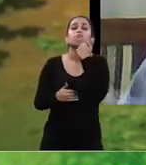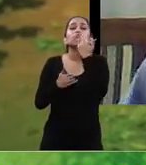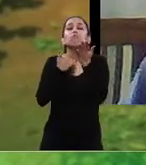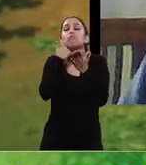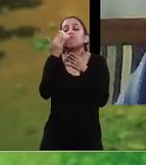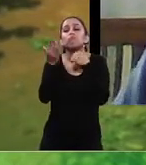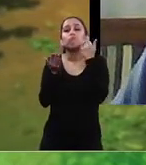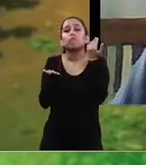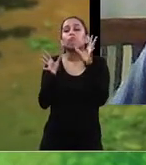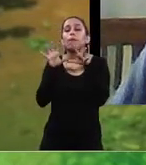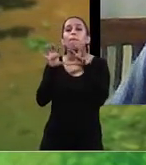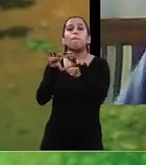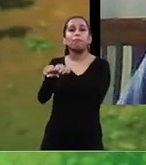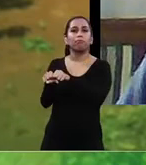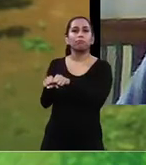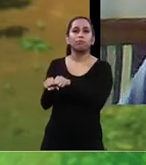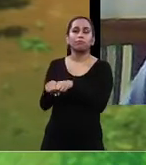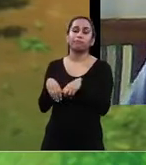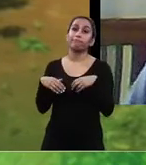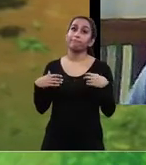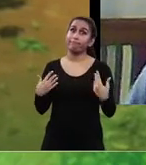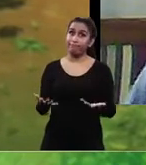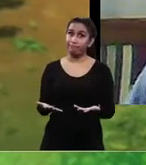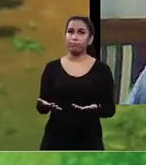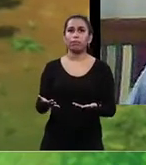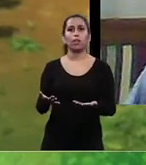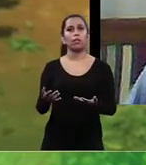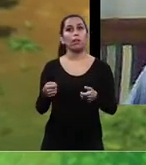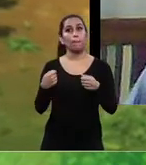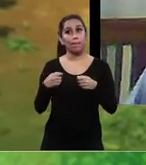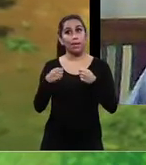riquezas. Então, ou a gente mantém o tripé